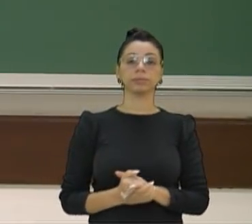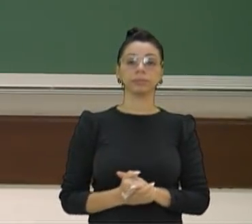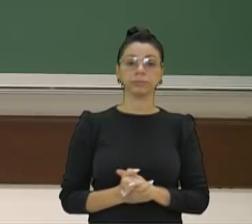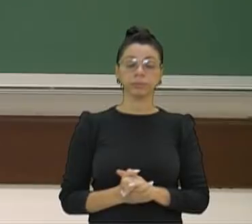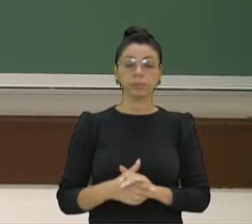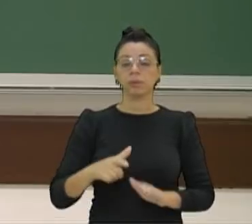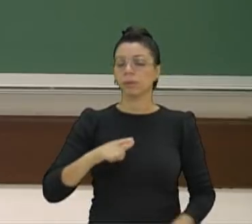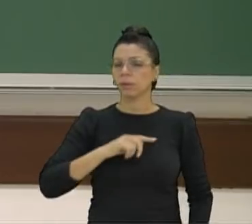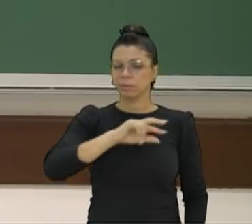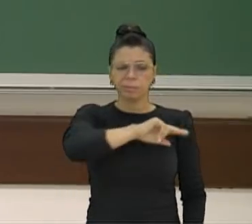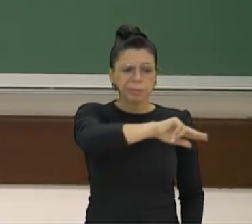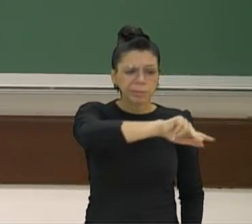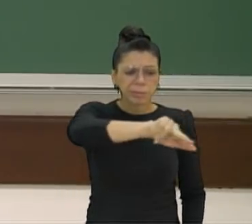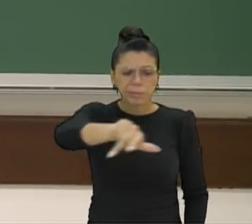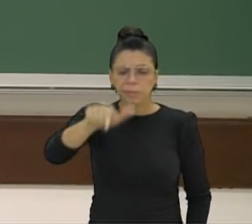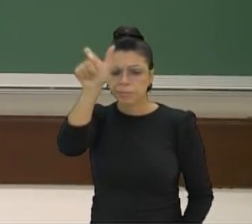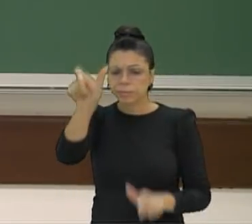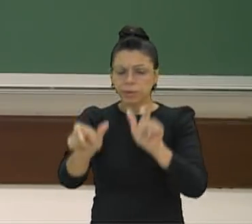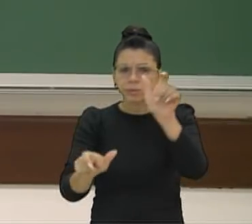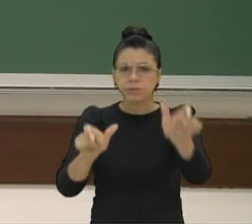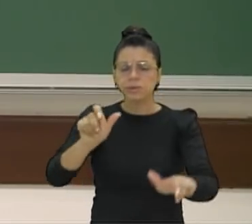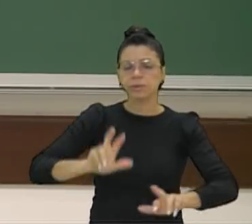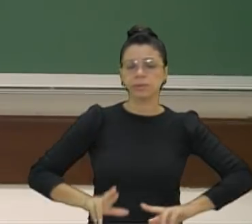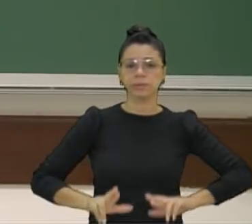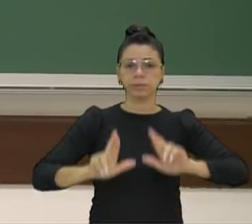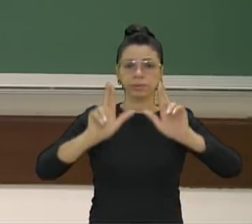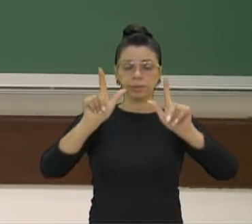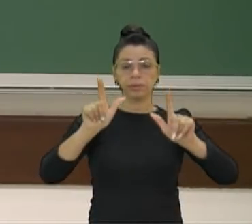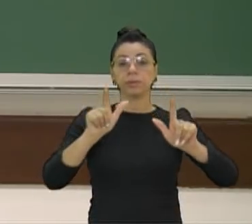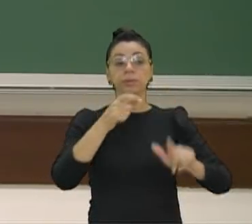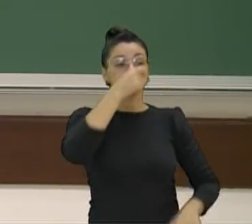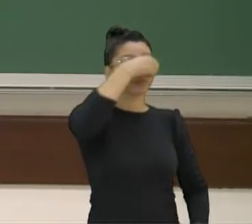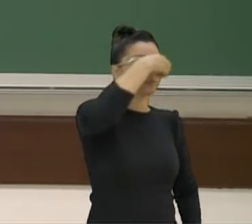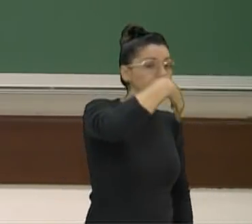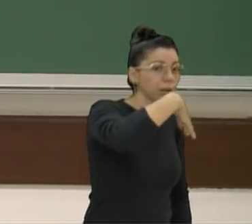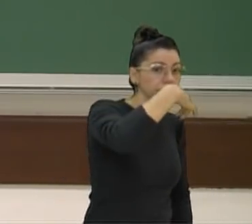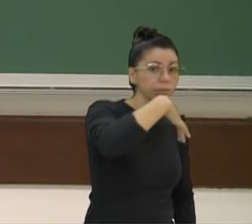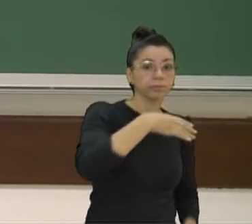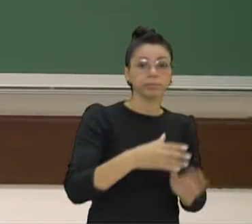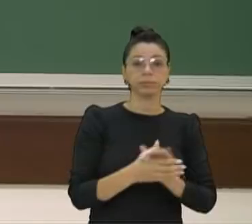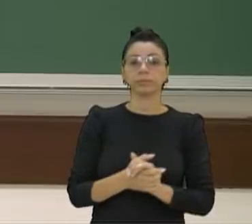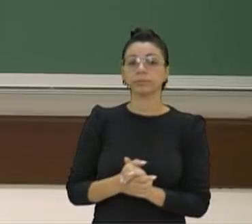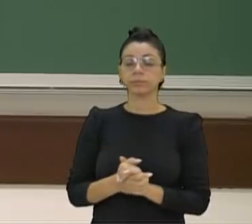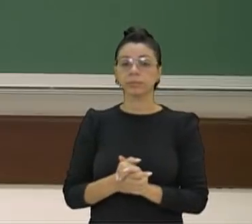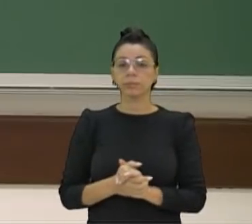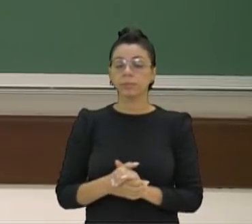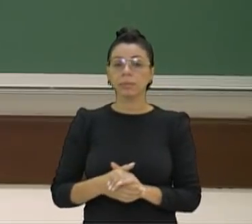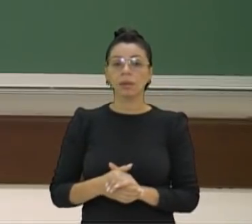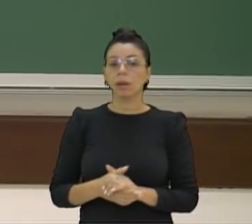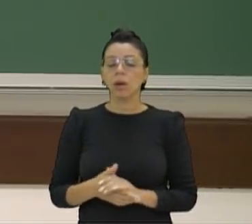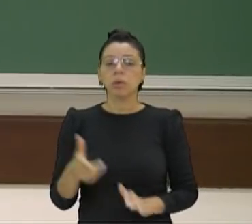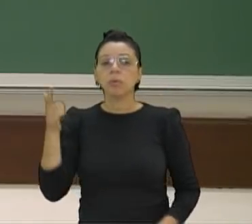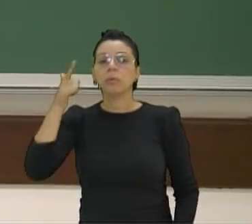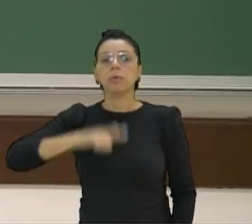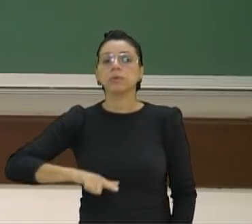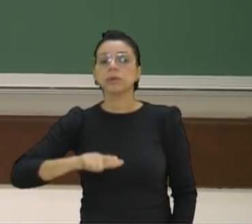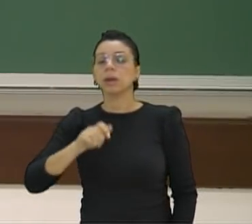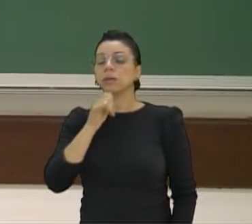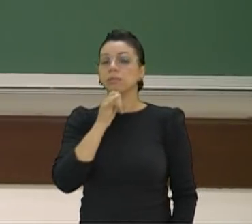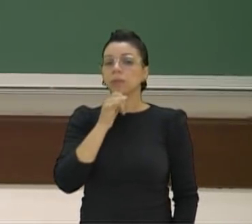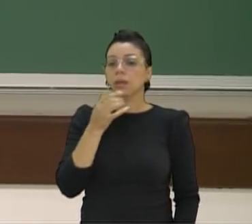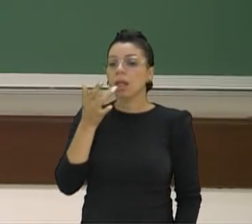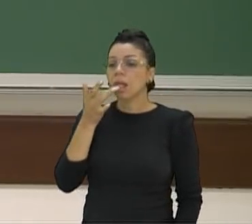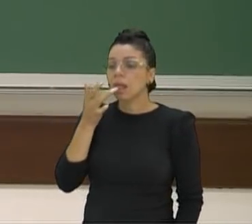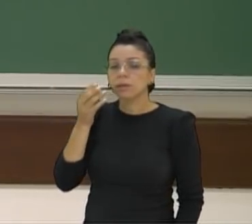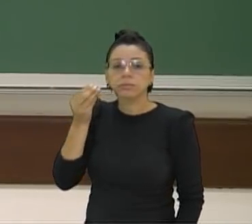muitas pessoas relatam e que é um grande diferencial da gripe, é a perda de olfato e paladar. Então, muitas